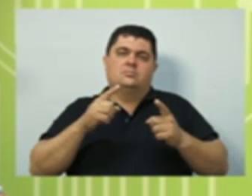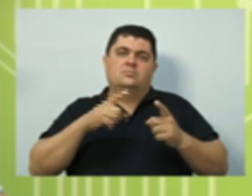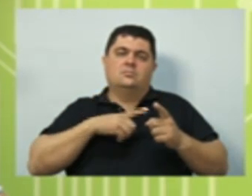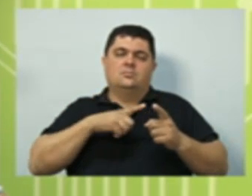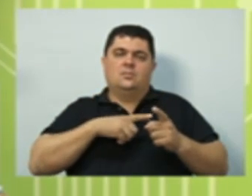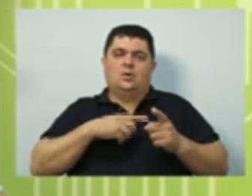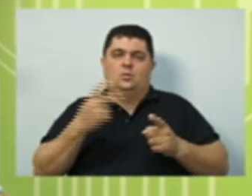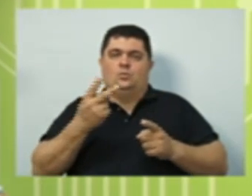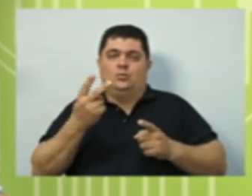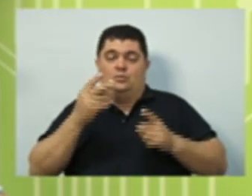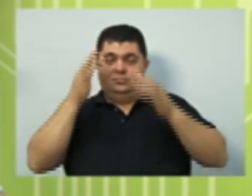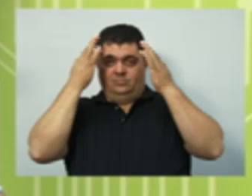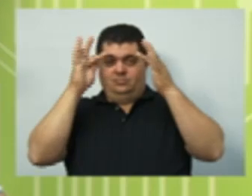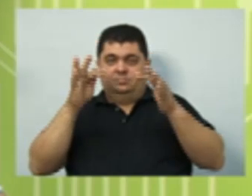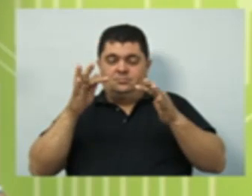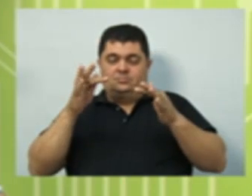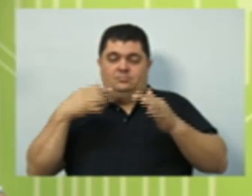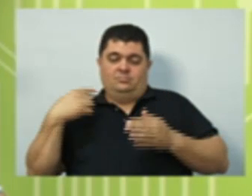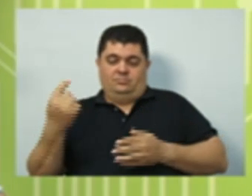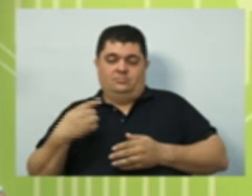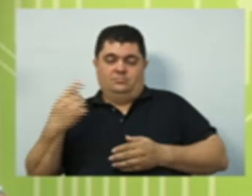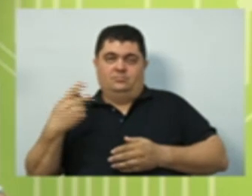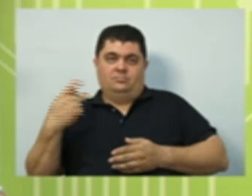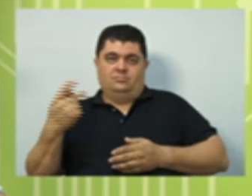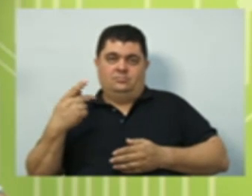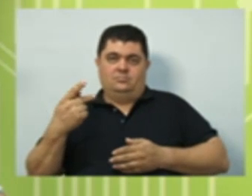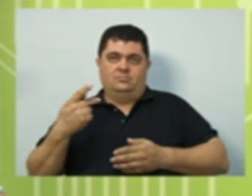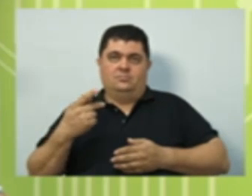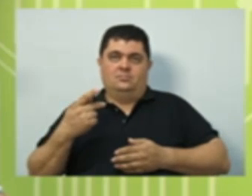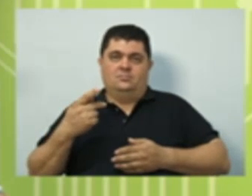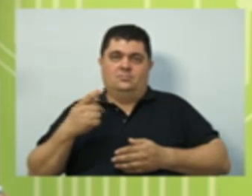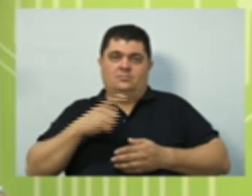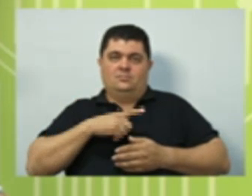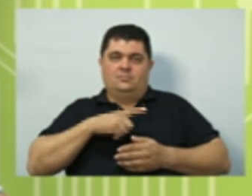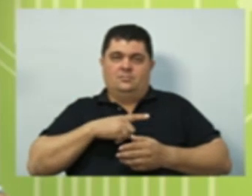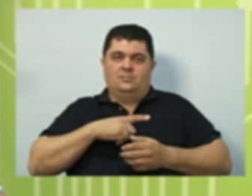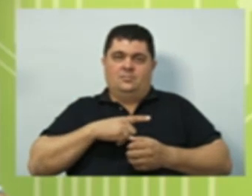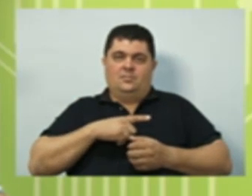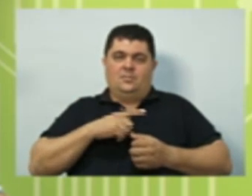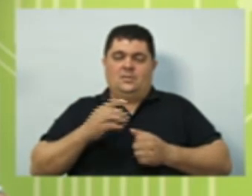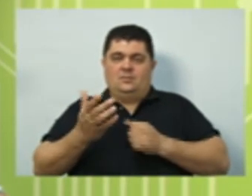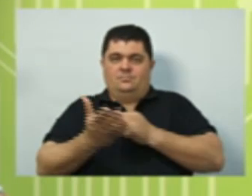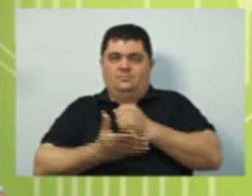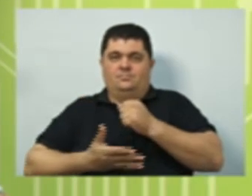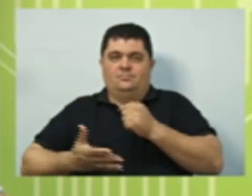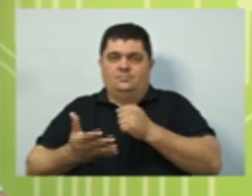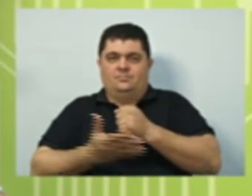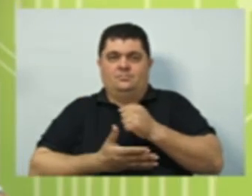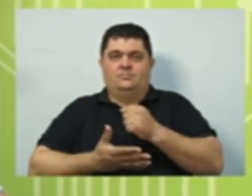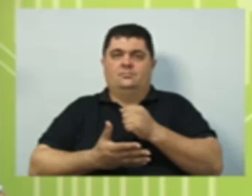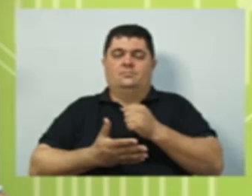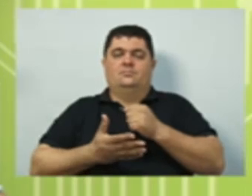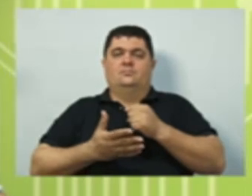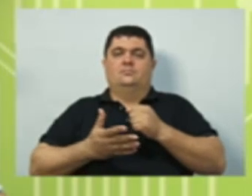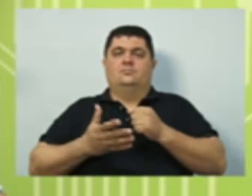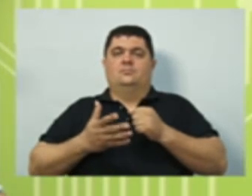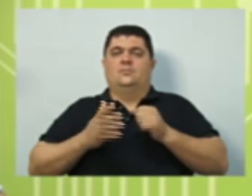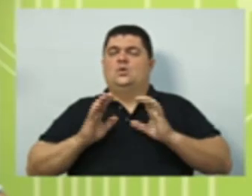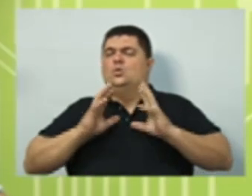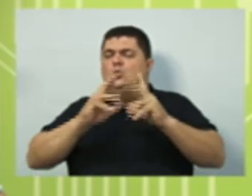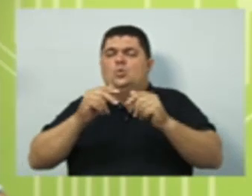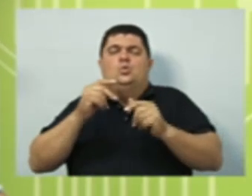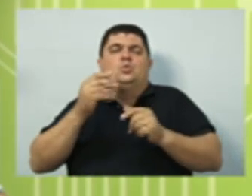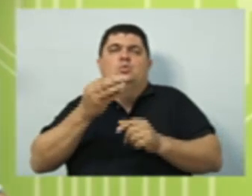filósofos. Como filósofos, nós buscamos o fundamento de tudo quanto há, de todas as coisas que